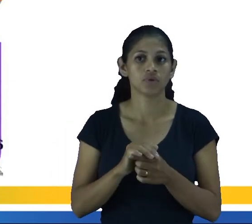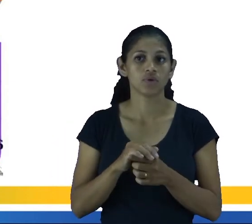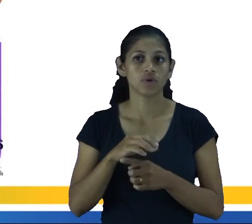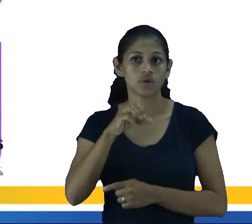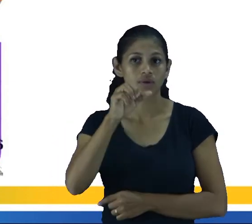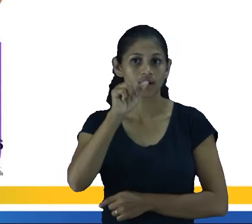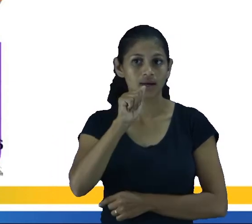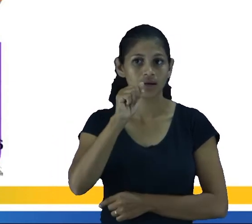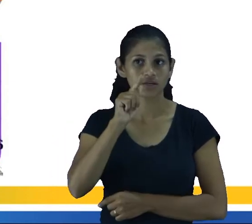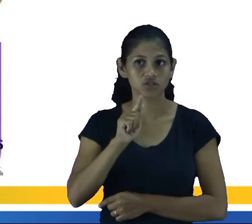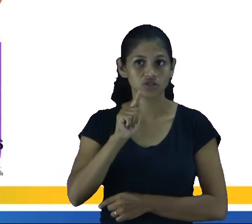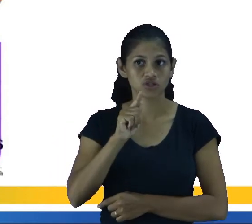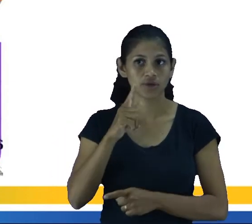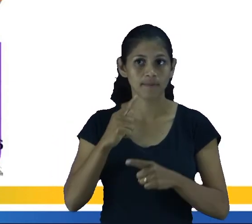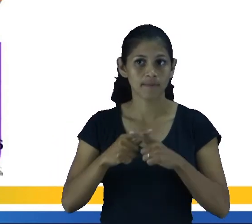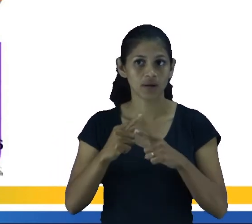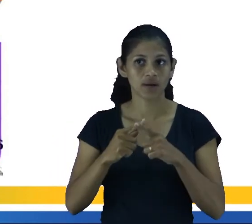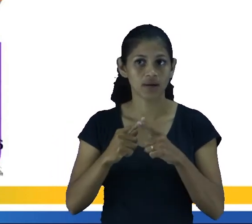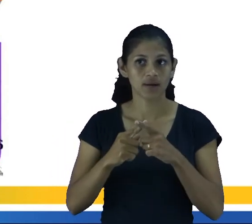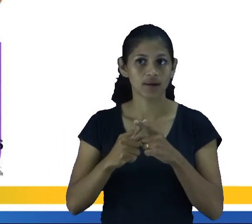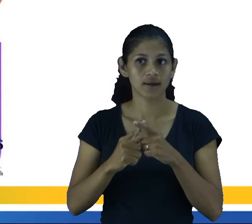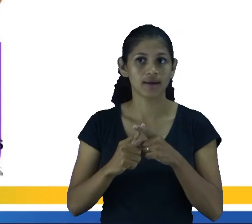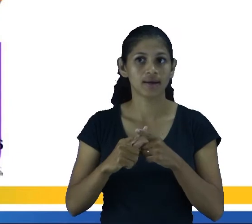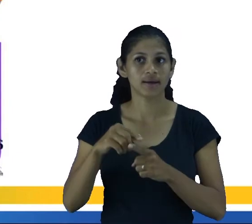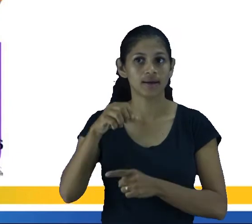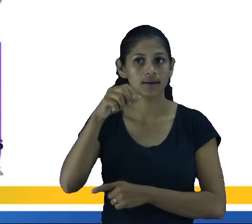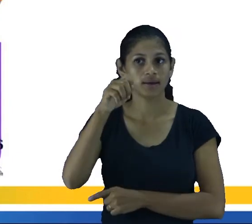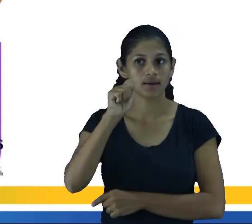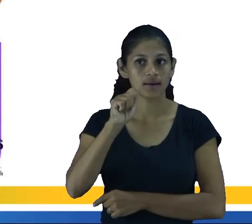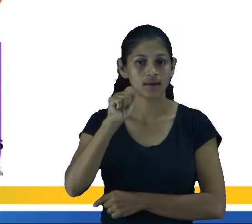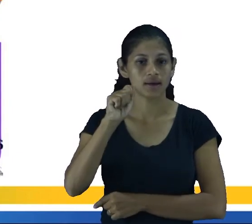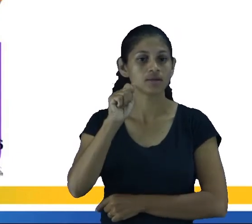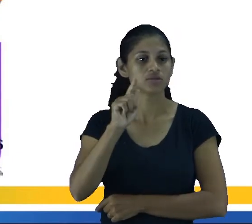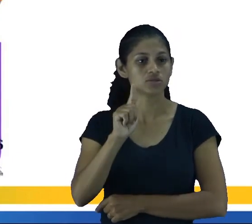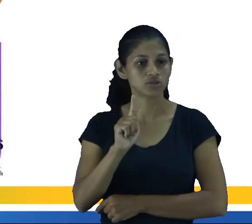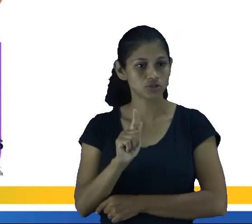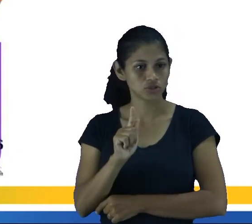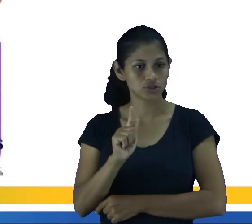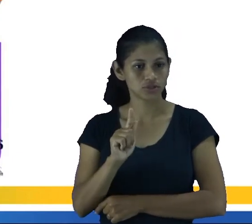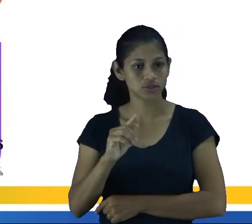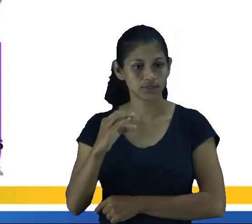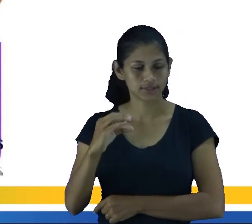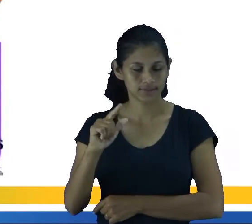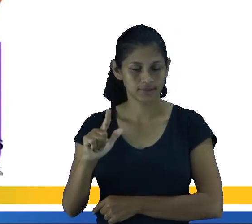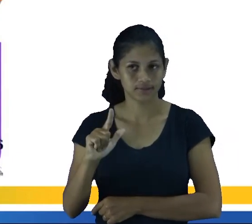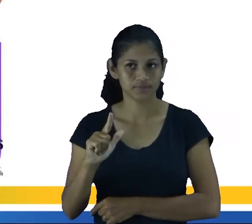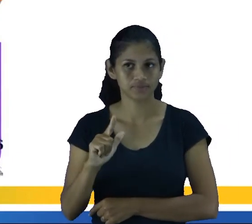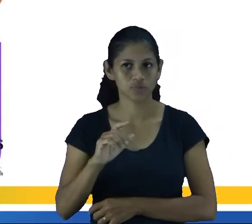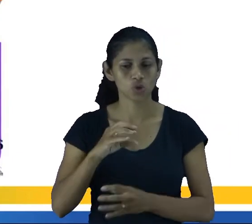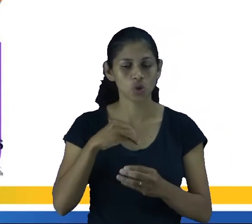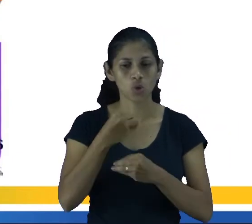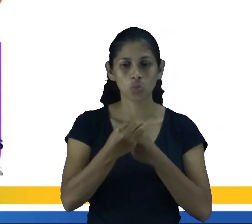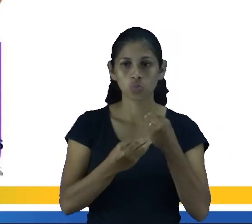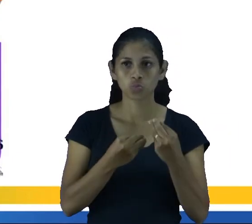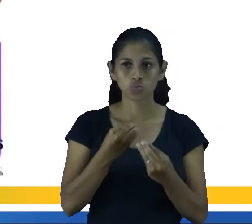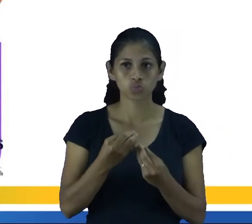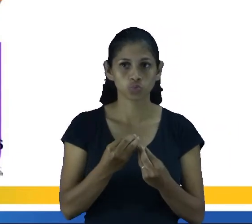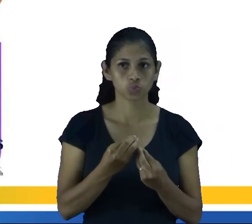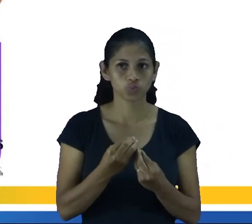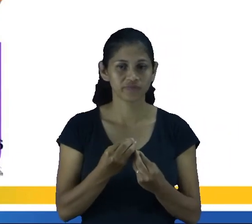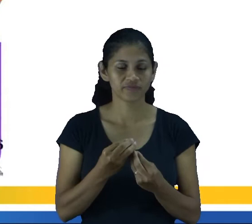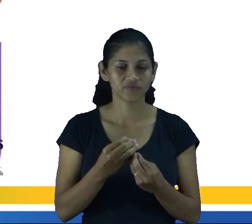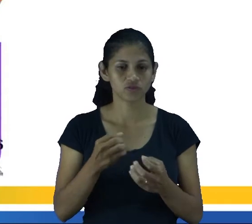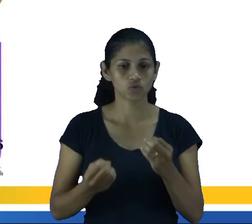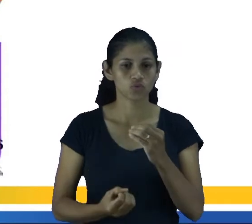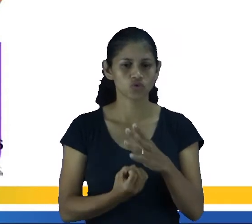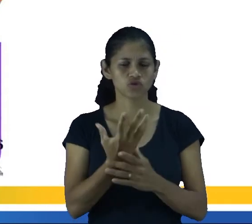ao cloro, formando o cloreto de prata. Então, em uma reação de dupla troca, as duas substâncias compostas vão dar